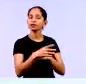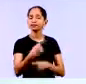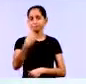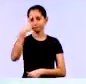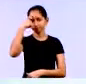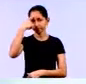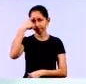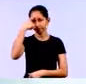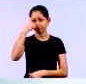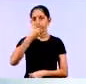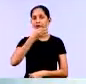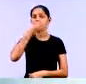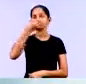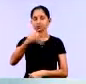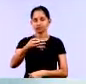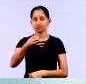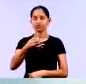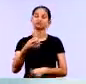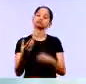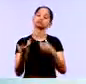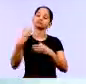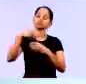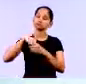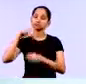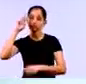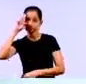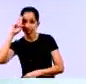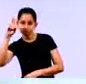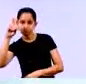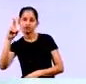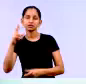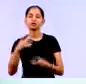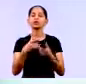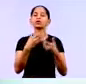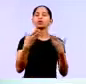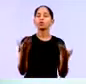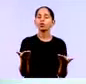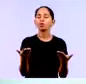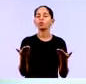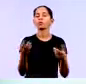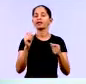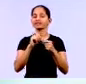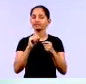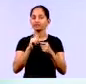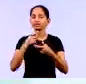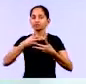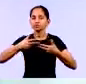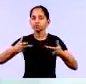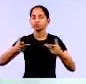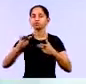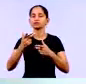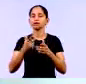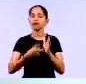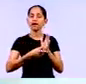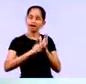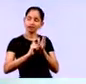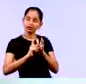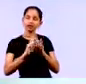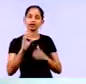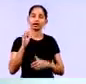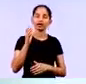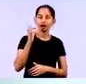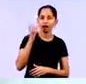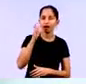né? Da indústria? Como é que ela trabalha? Quais são esses itens que ela está produzindo? Né? Qual é o ritmo de